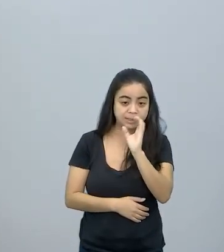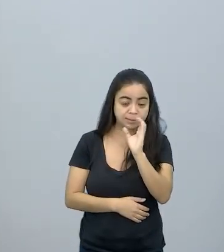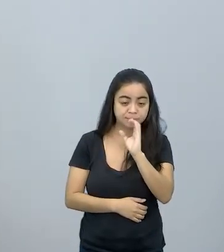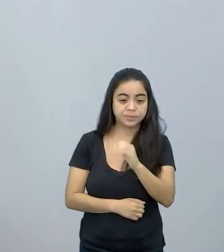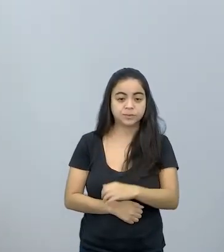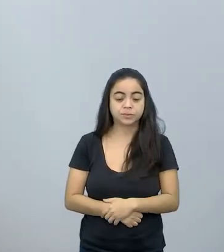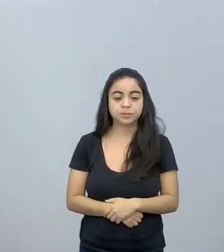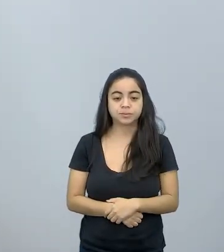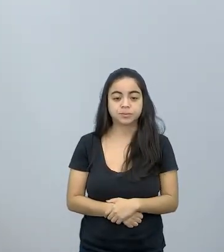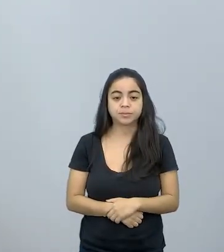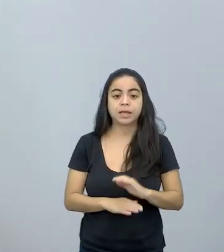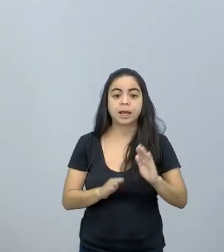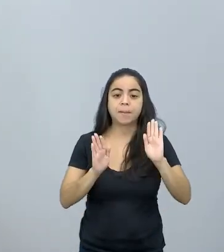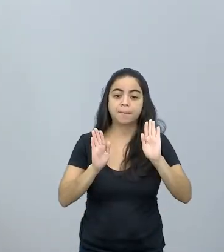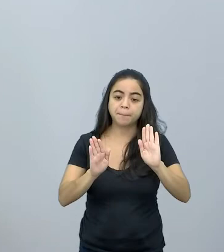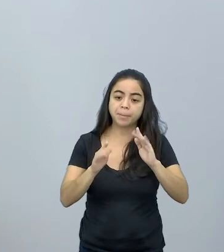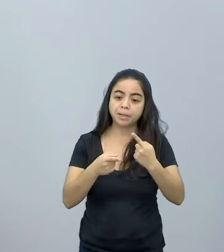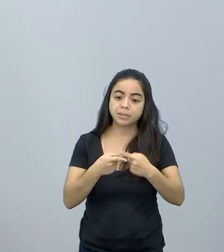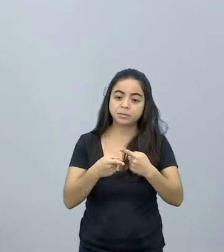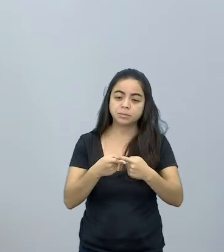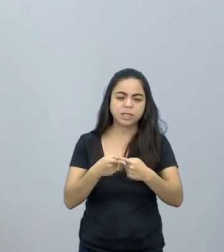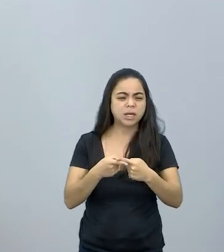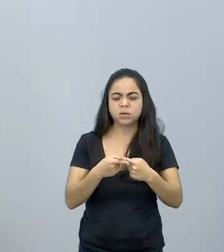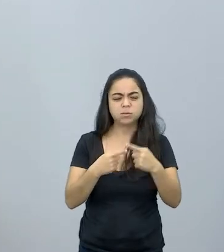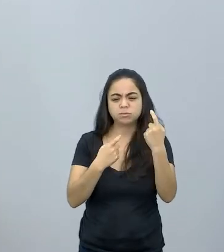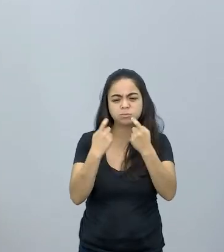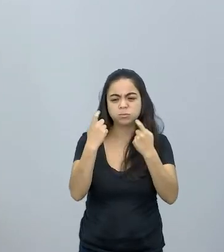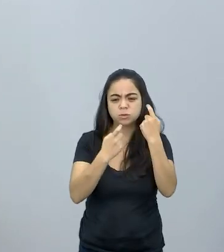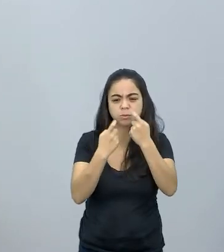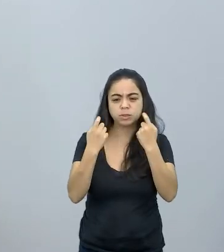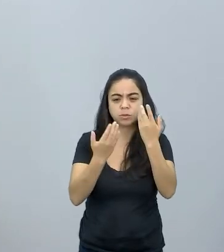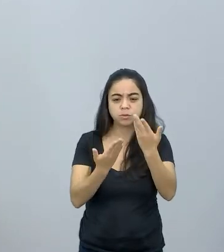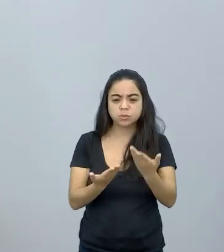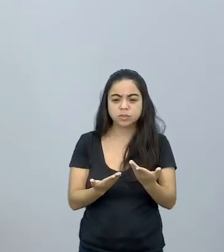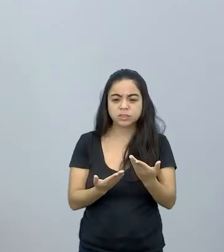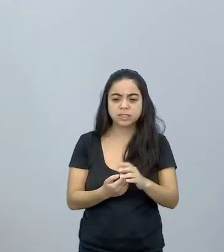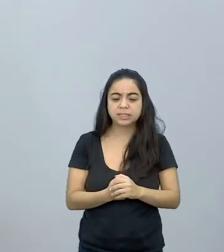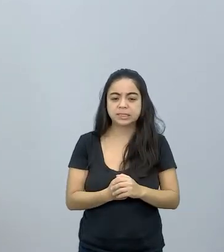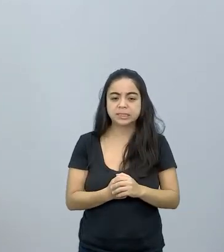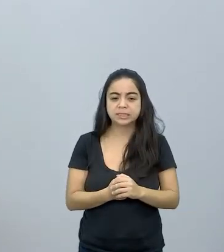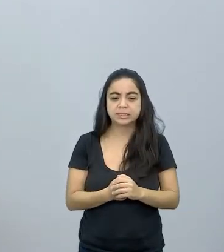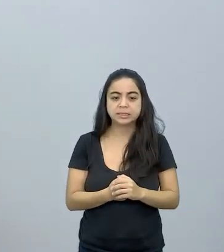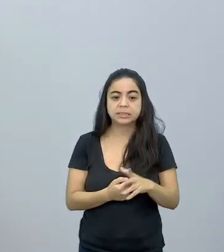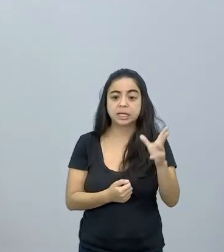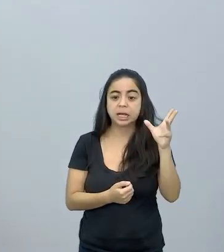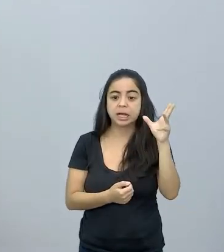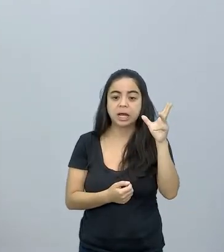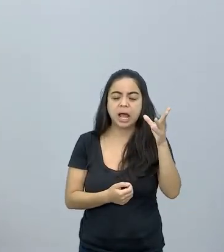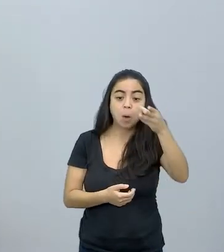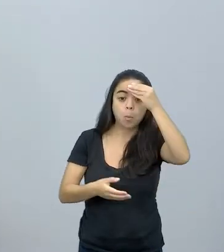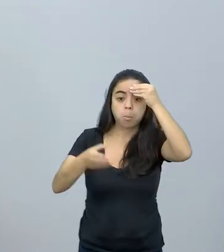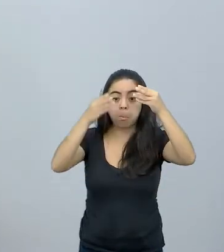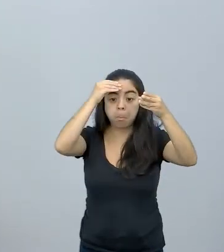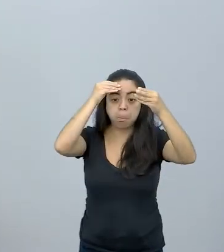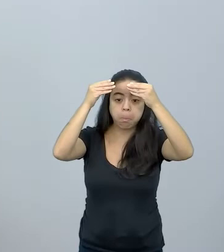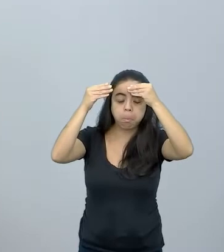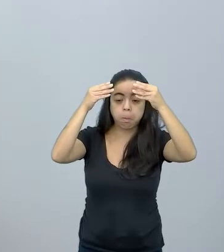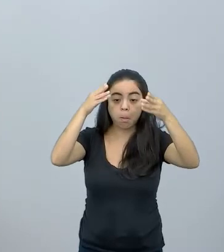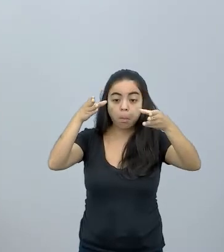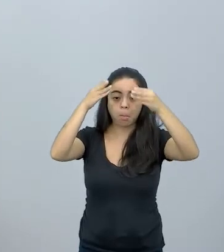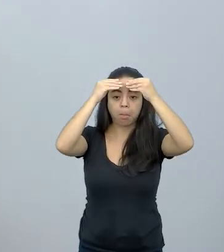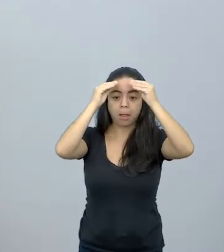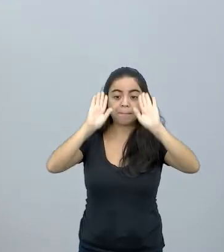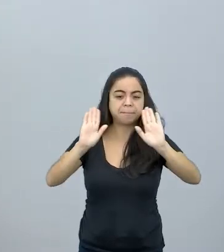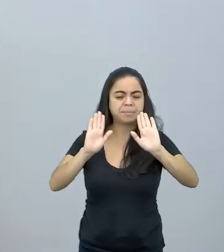rápida, né? Mas é porque eu não estou tão preocupado assim com vocês gravarem os detalhes do que eu estou falando, mas a ideia geral do que eu